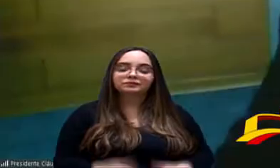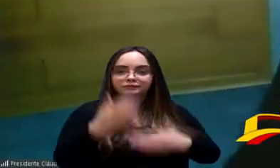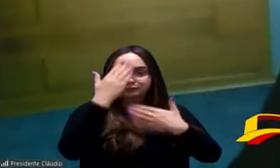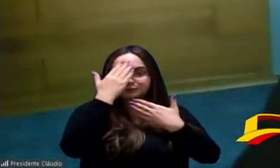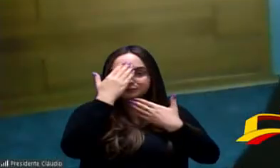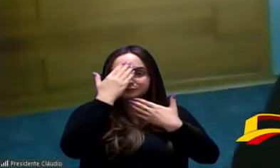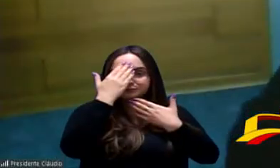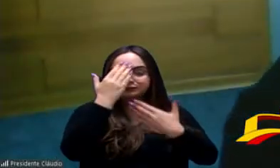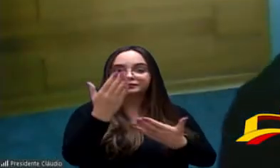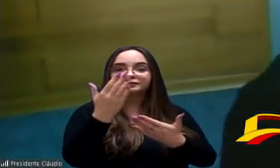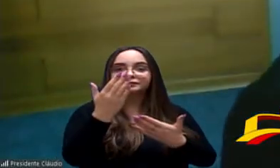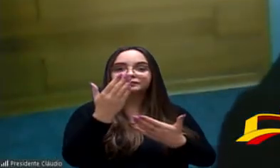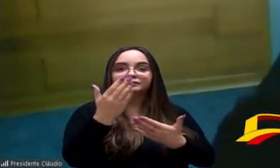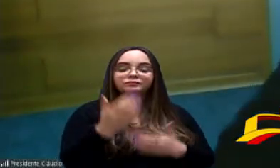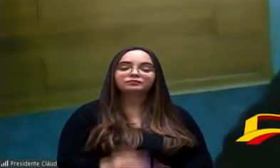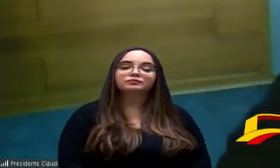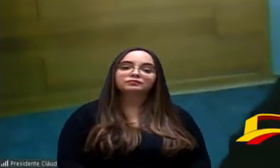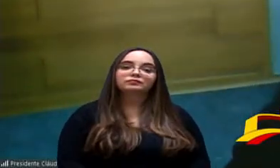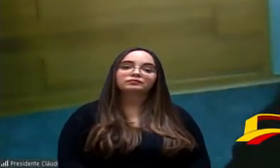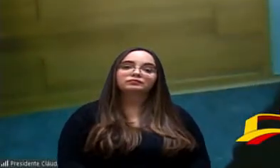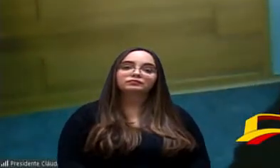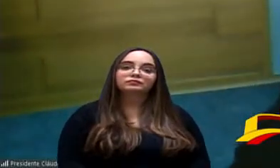Obrigado, vereador.